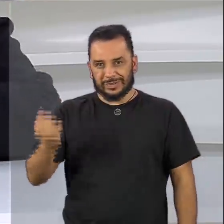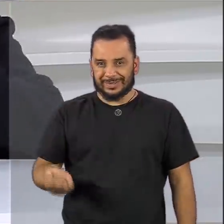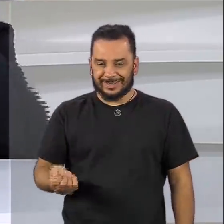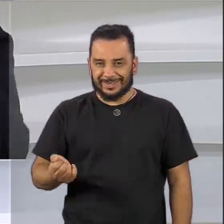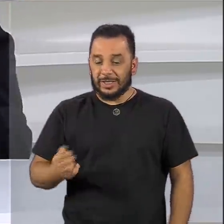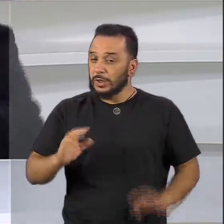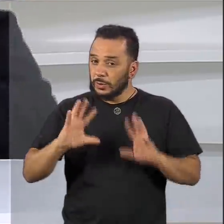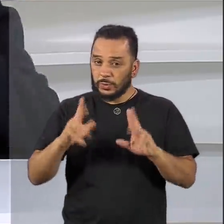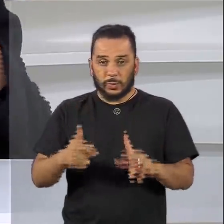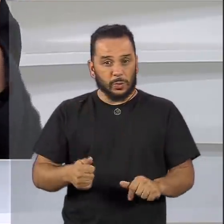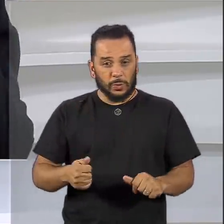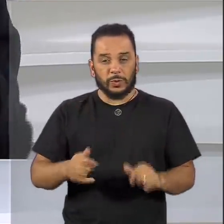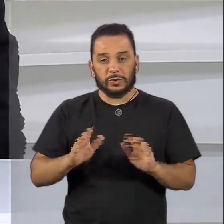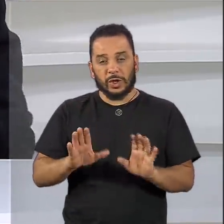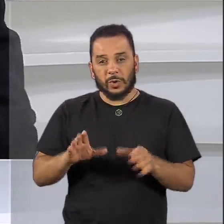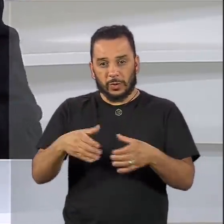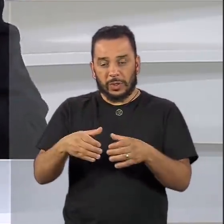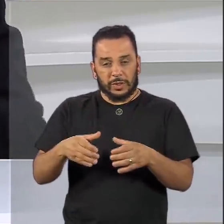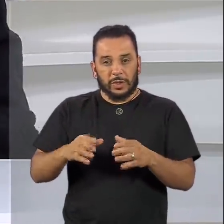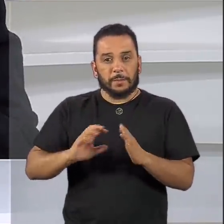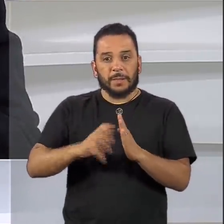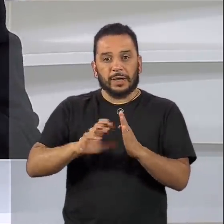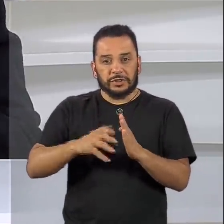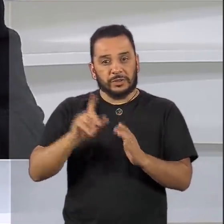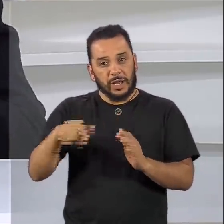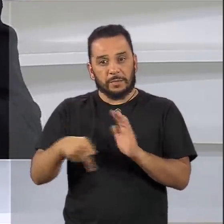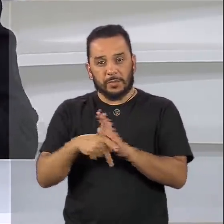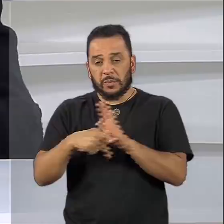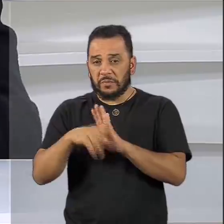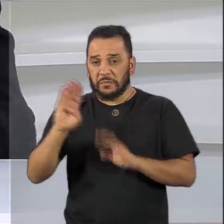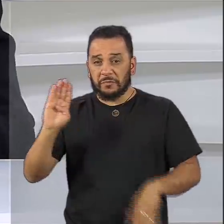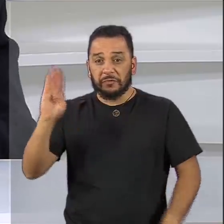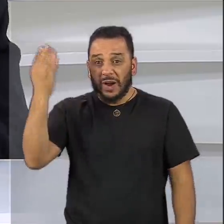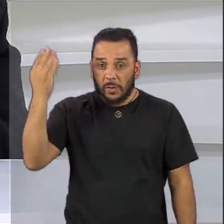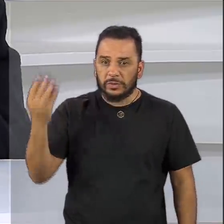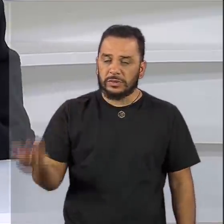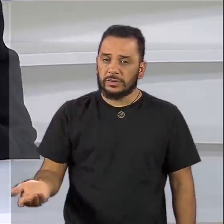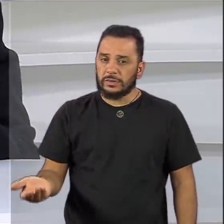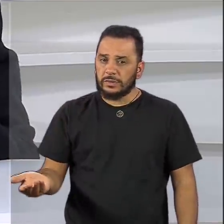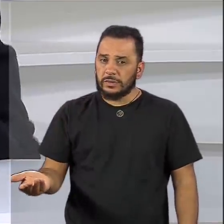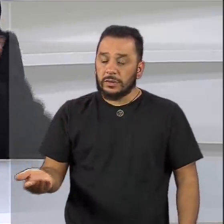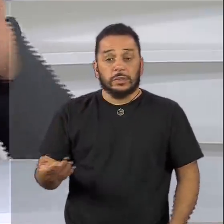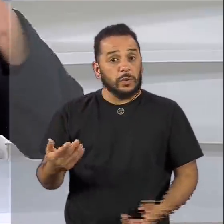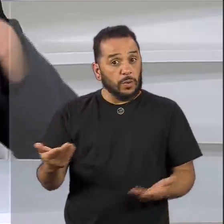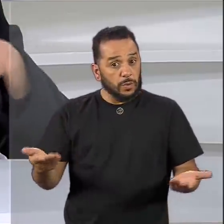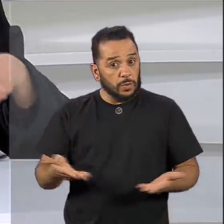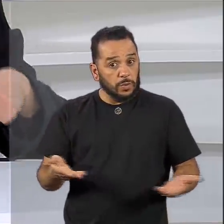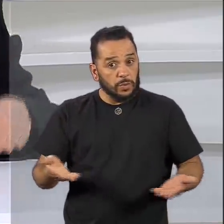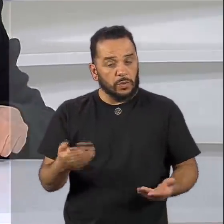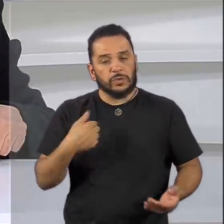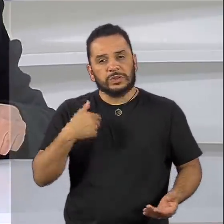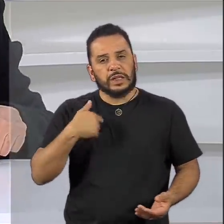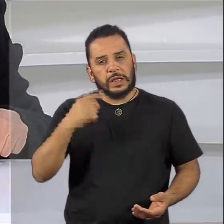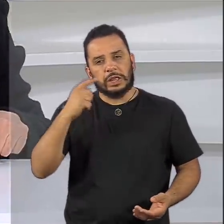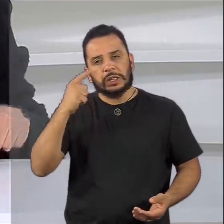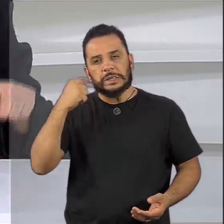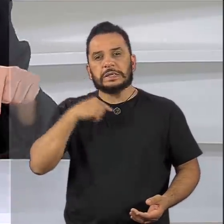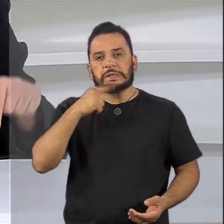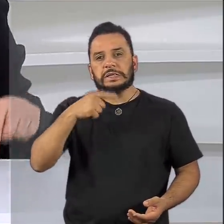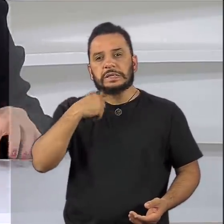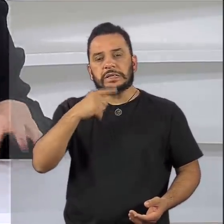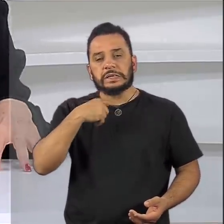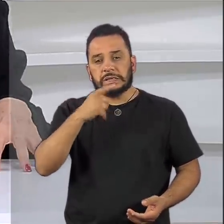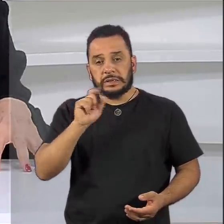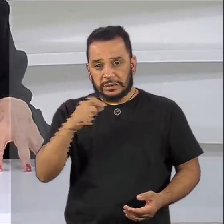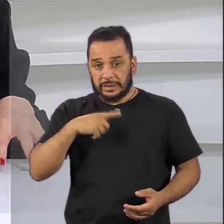construção fake. Do ponto de vista político-eleitoral, a grande dúvida que existe, inclusive dentro do PT, que talvez eu acho